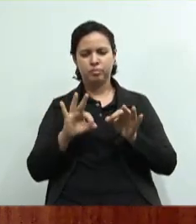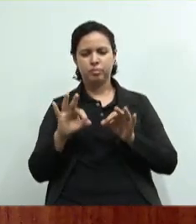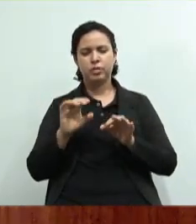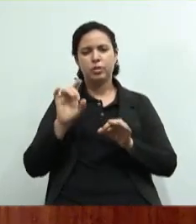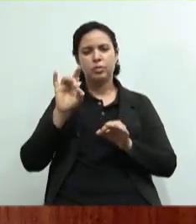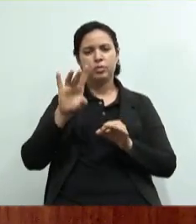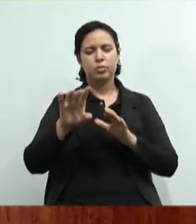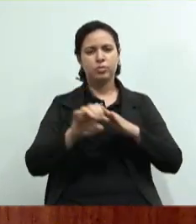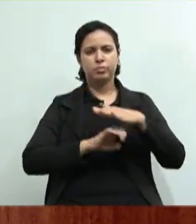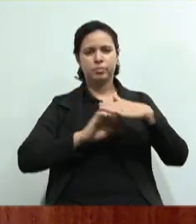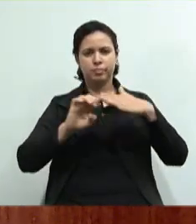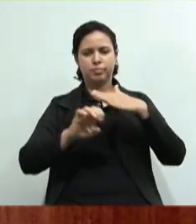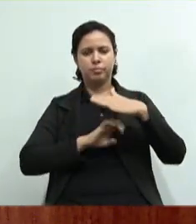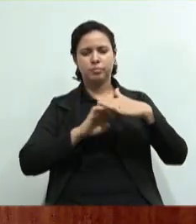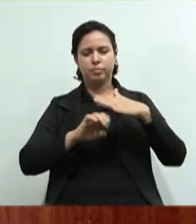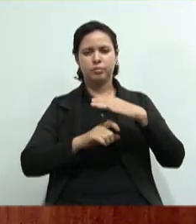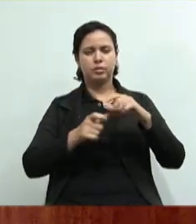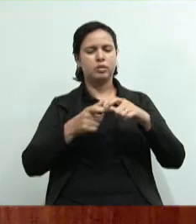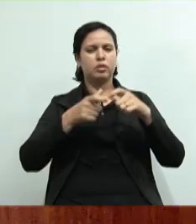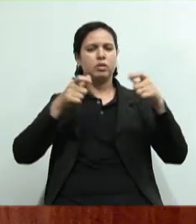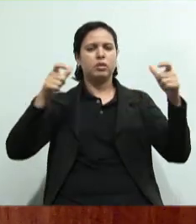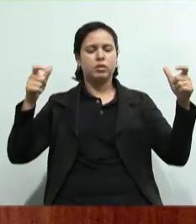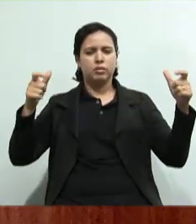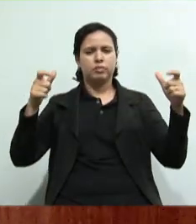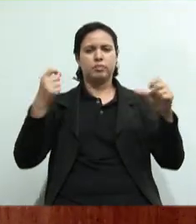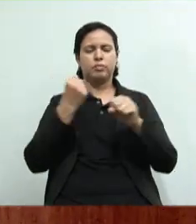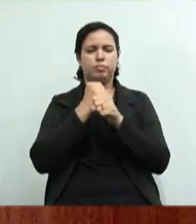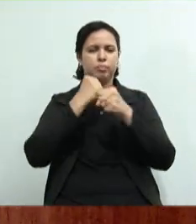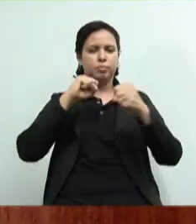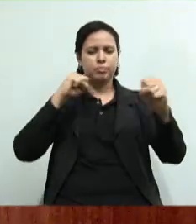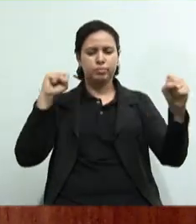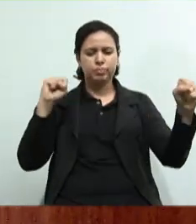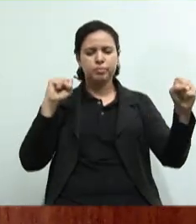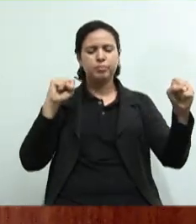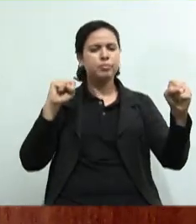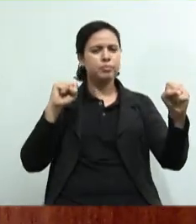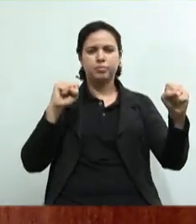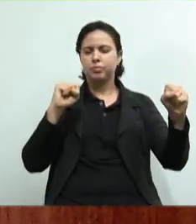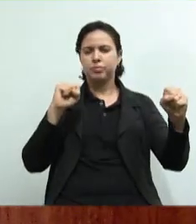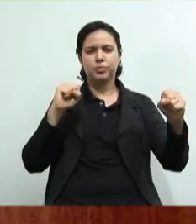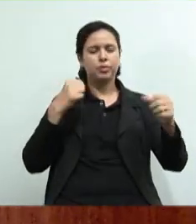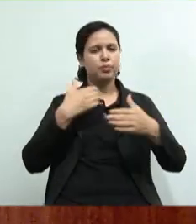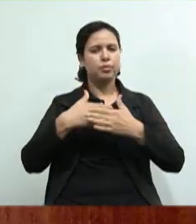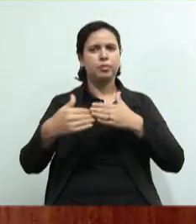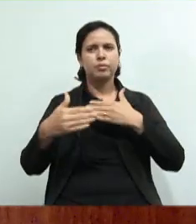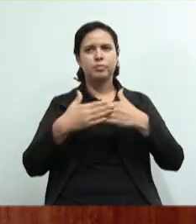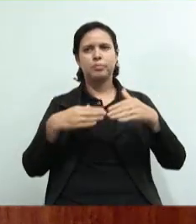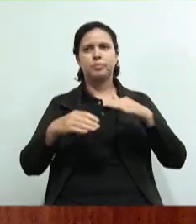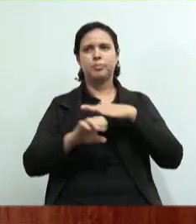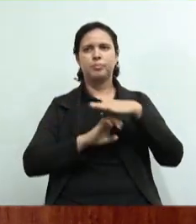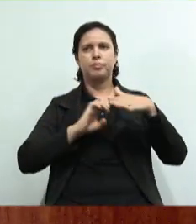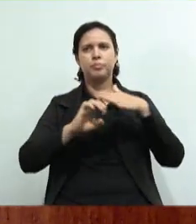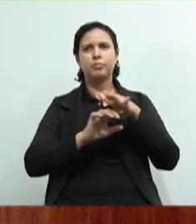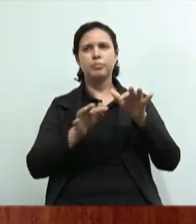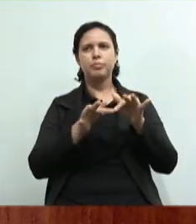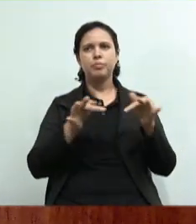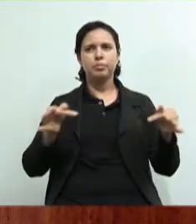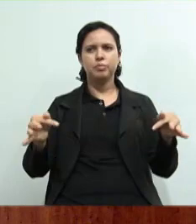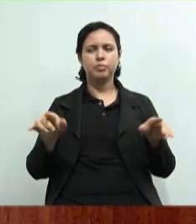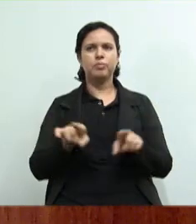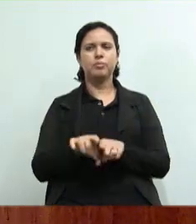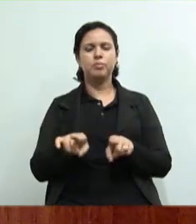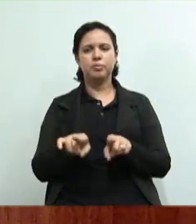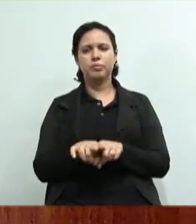só empresas de multinacionais, empresas de grande porte, não. Qualquer empresa pode fazer o planejamento,